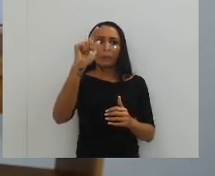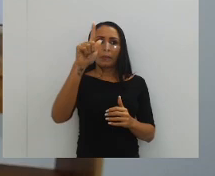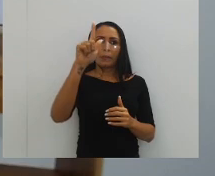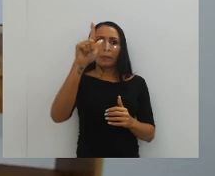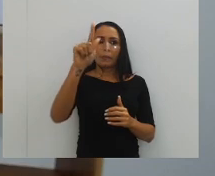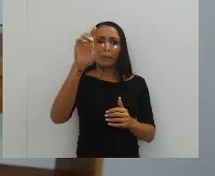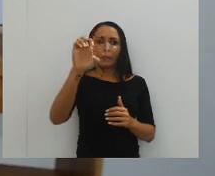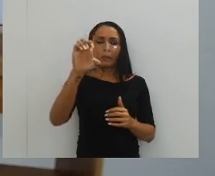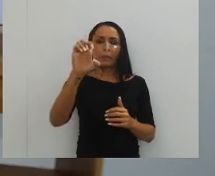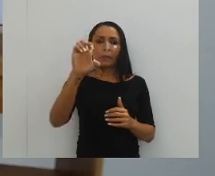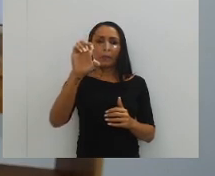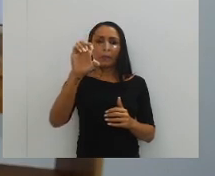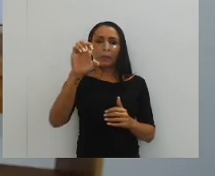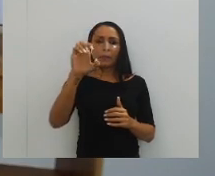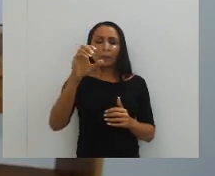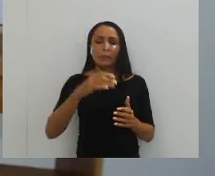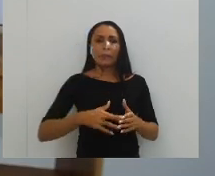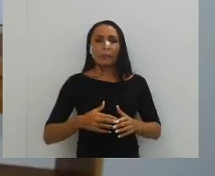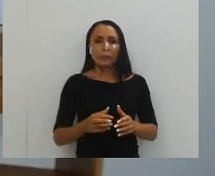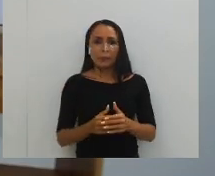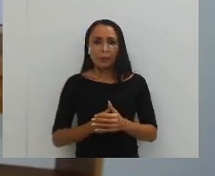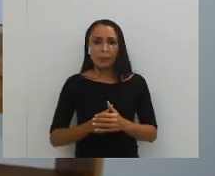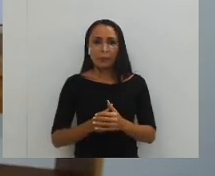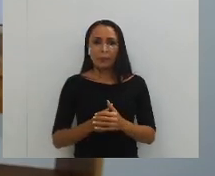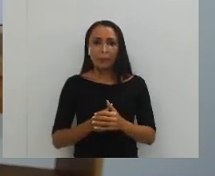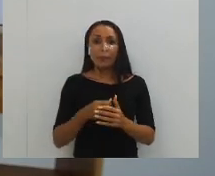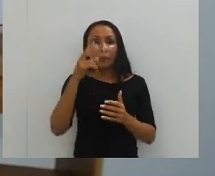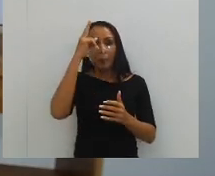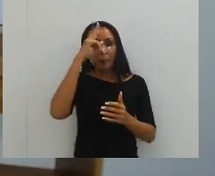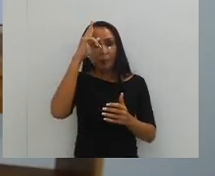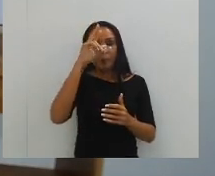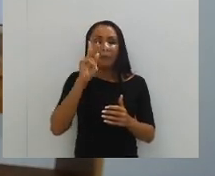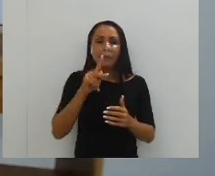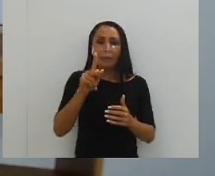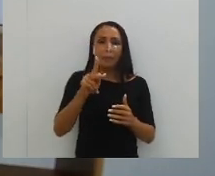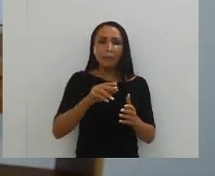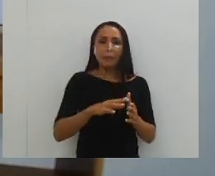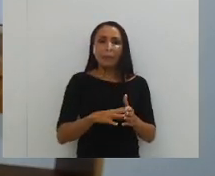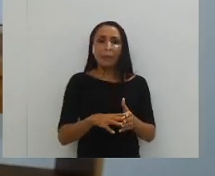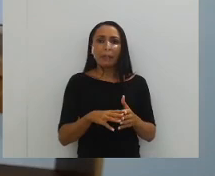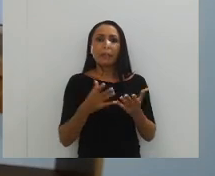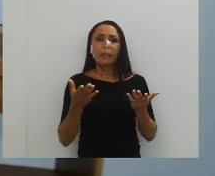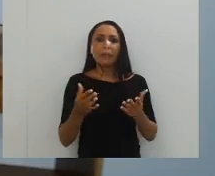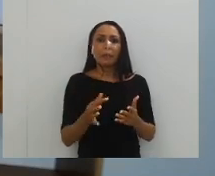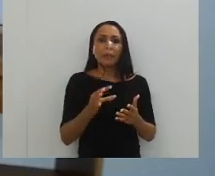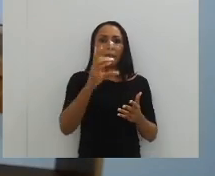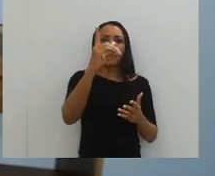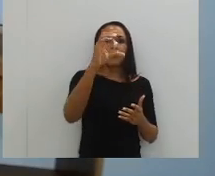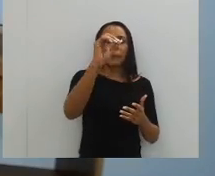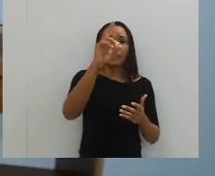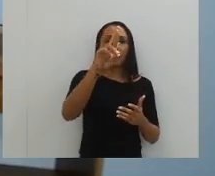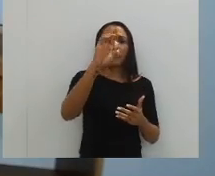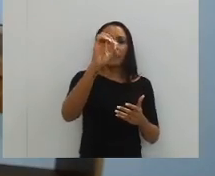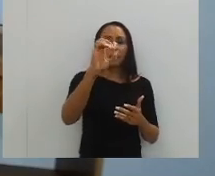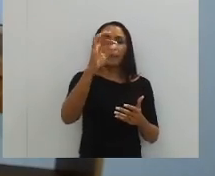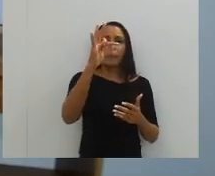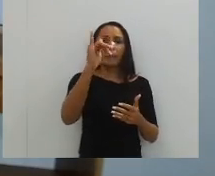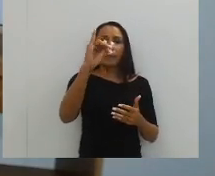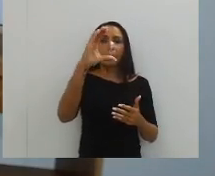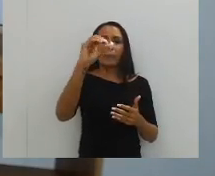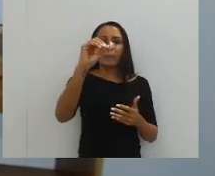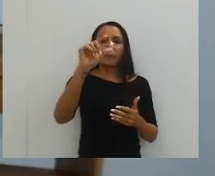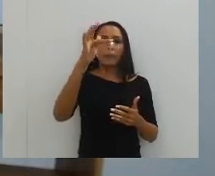gé. Dó, ré, fi, có, fá, gé. É só tu lembrar dessa palavra. Dó, ré, fi, có, fá,